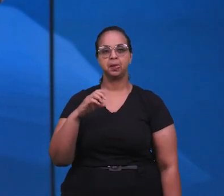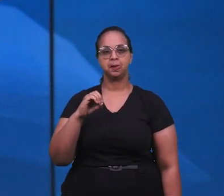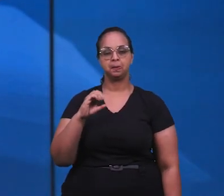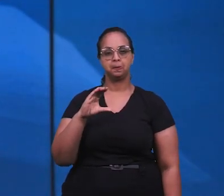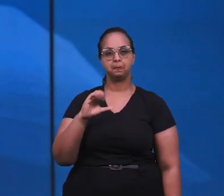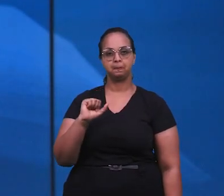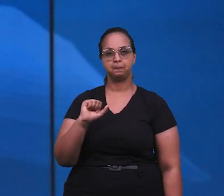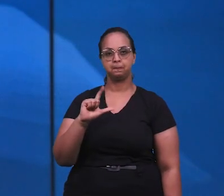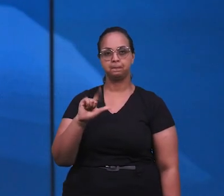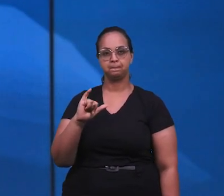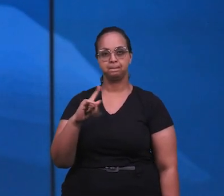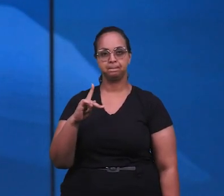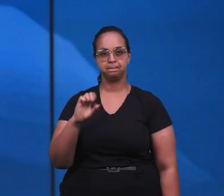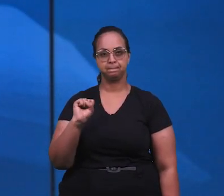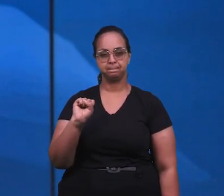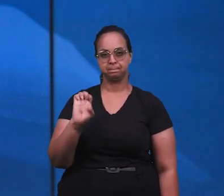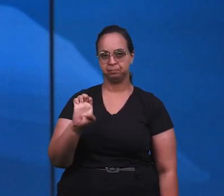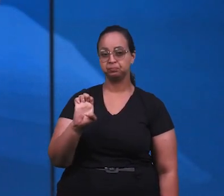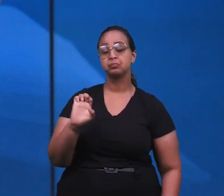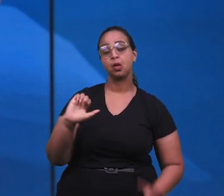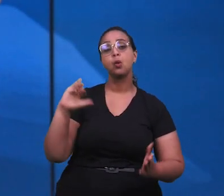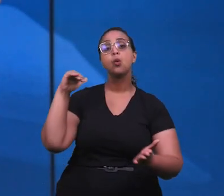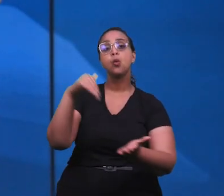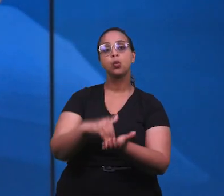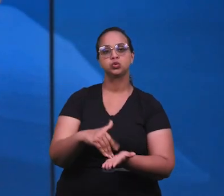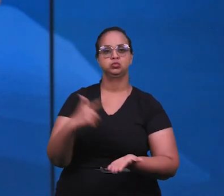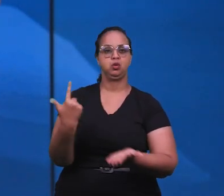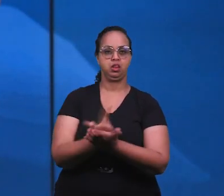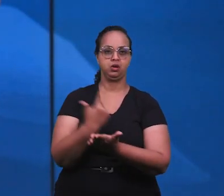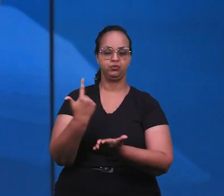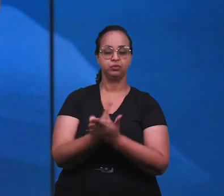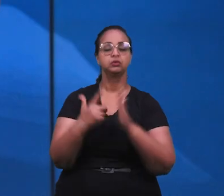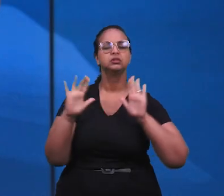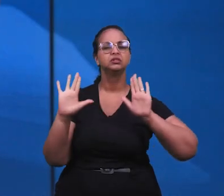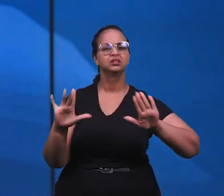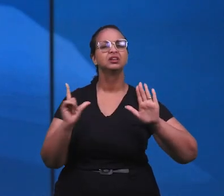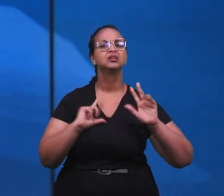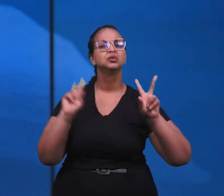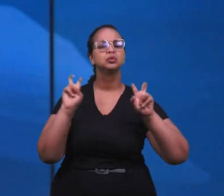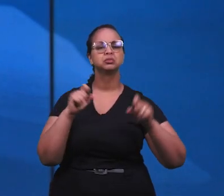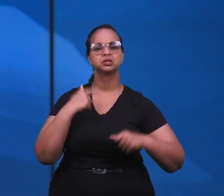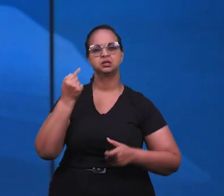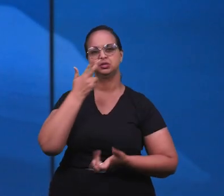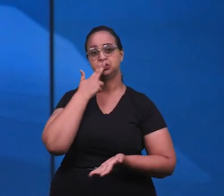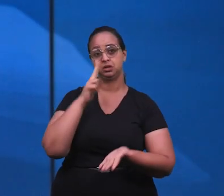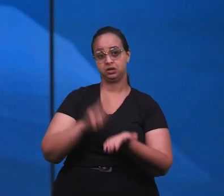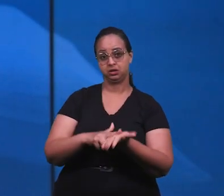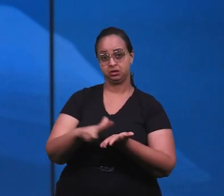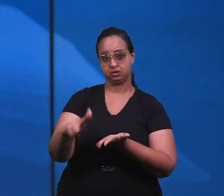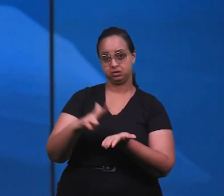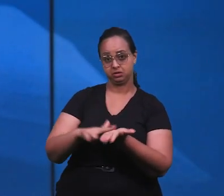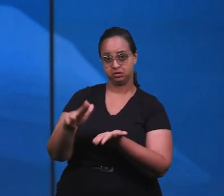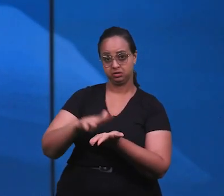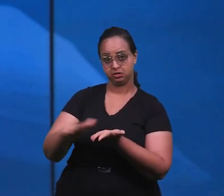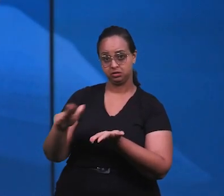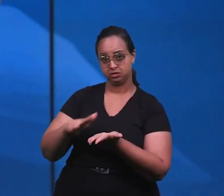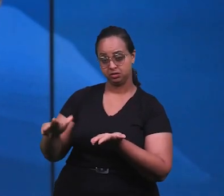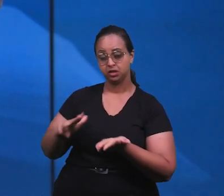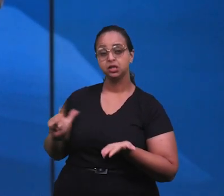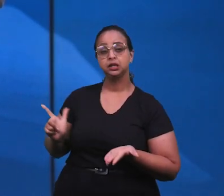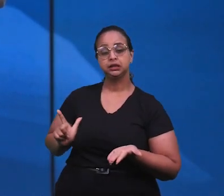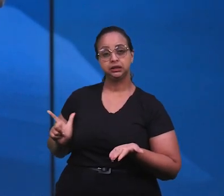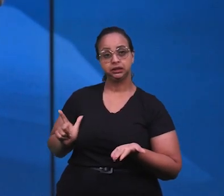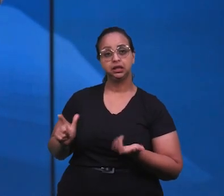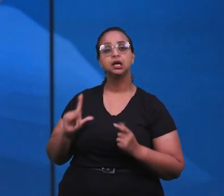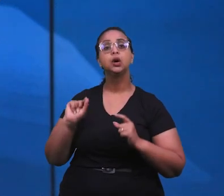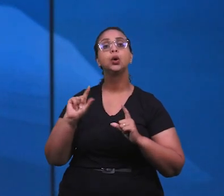nós vamos então agora, no livro de Apocalipse, apresentar aqui algumas colocações feitas sobre as 7 cartas do Apocalipse e entre elas agora